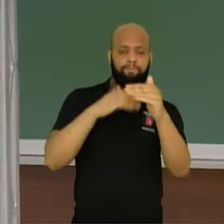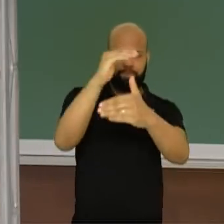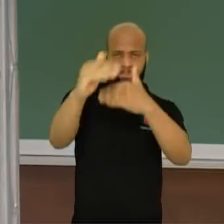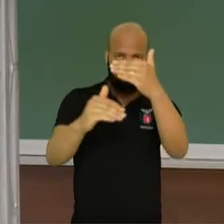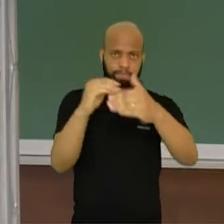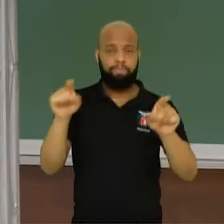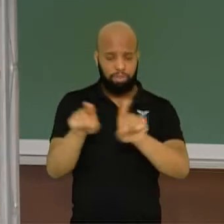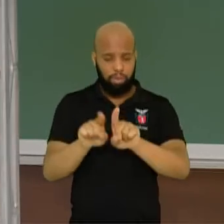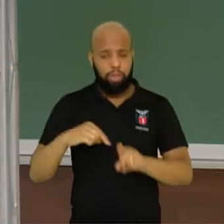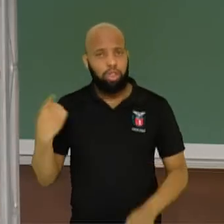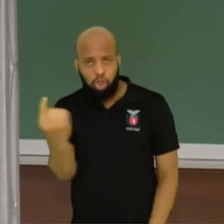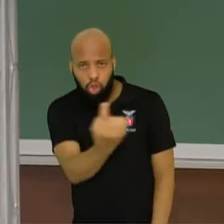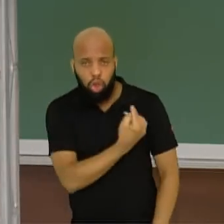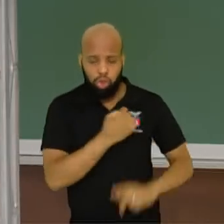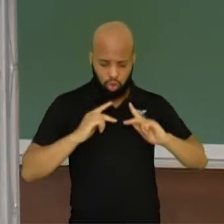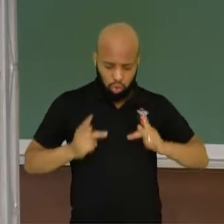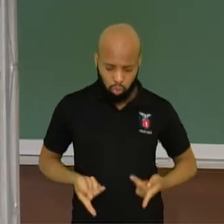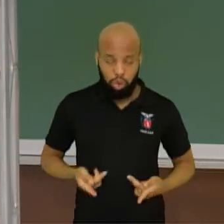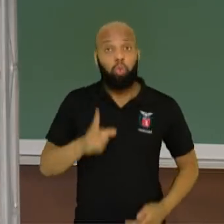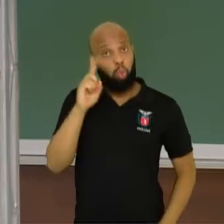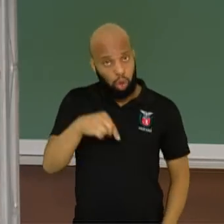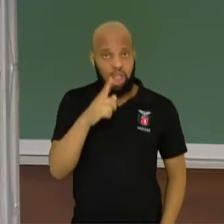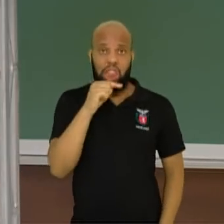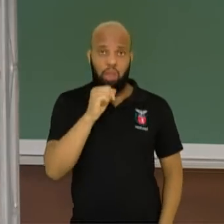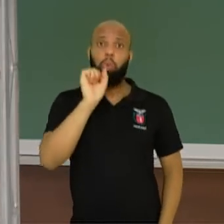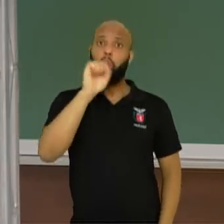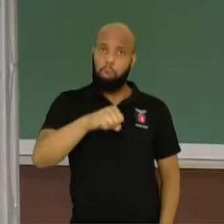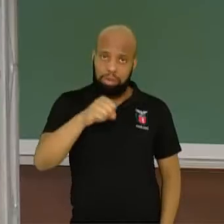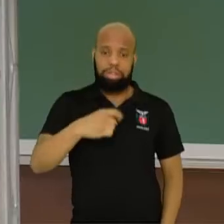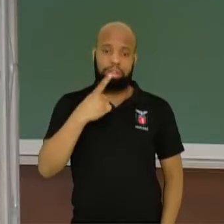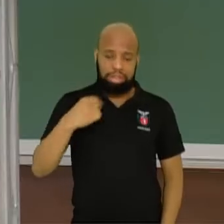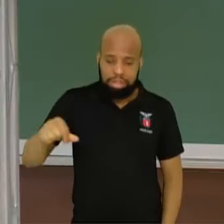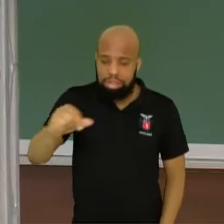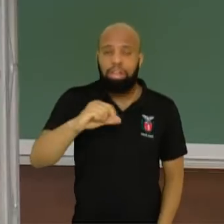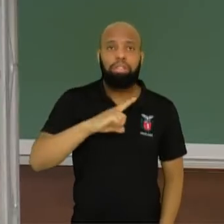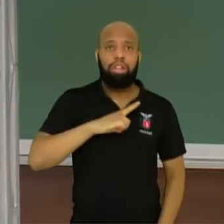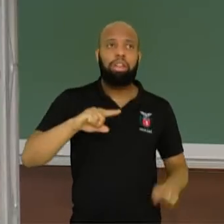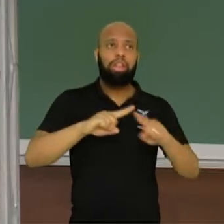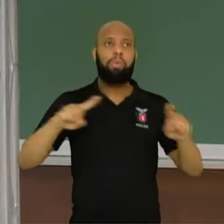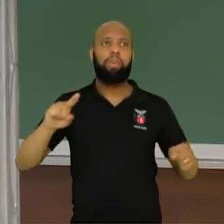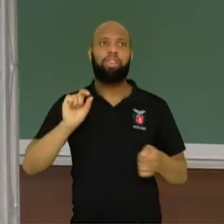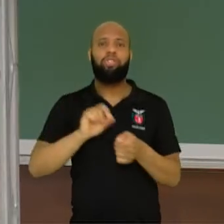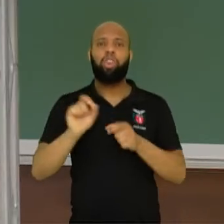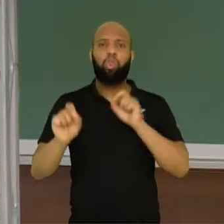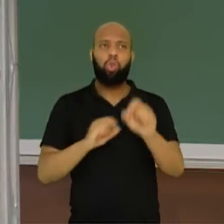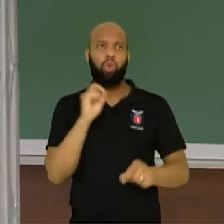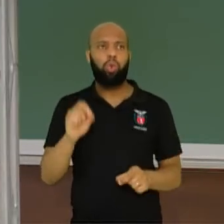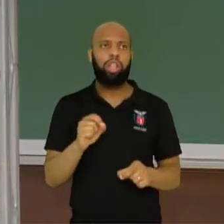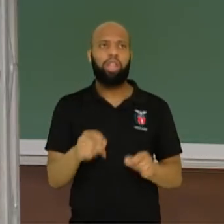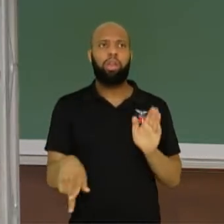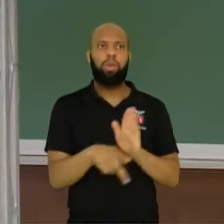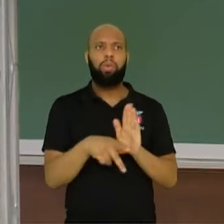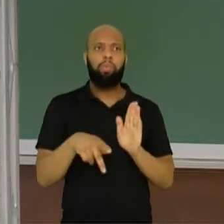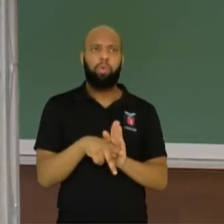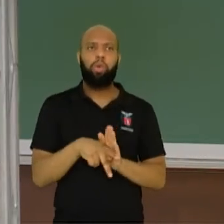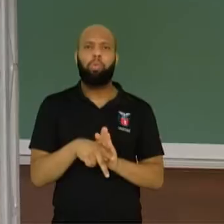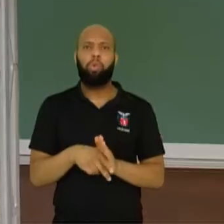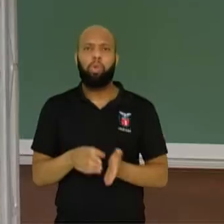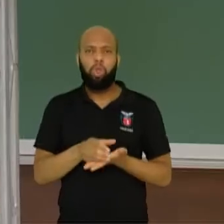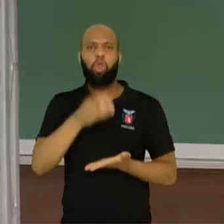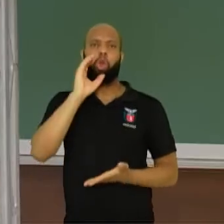fica doce e aí ela pode ser, sim, consumida. Mas é muito caro, então não vale a pena, no